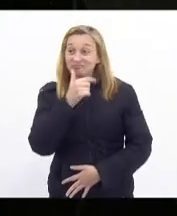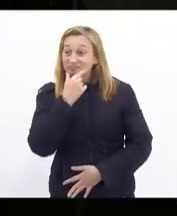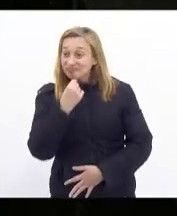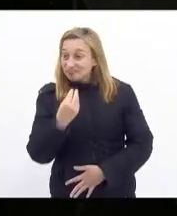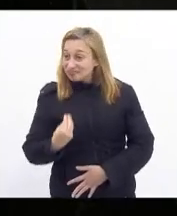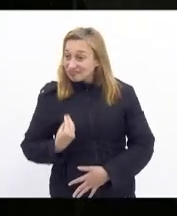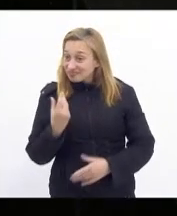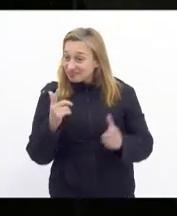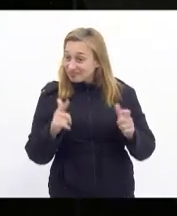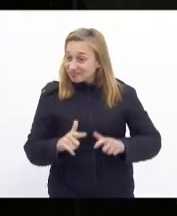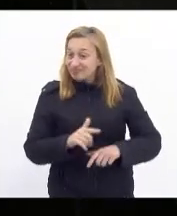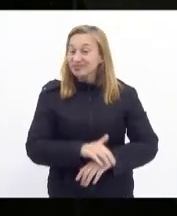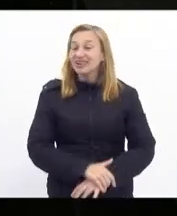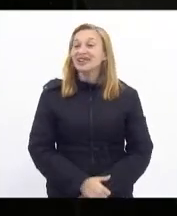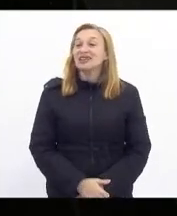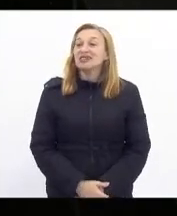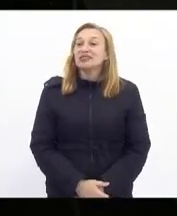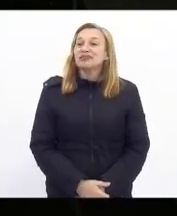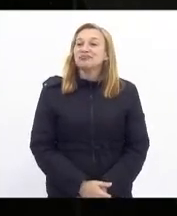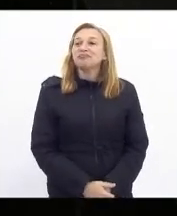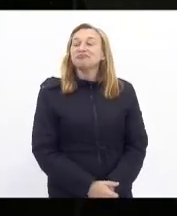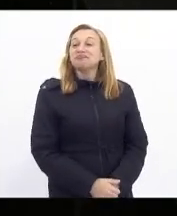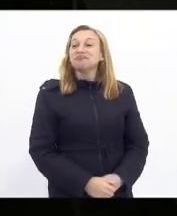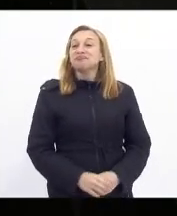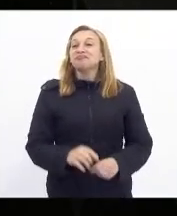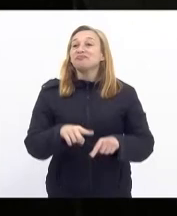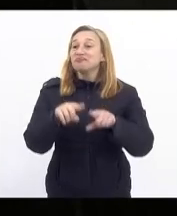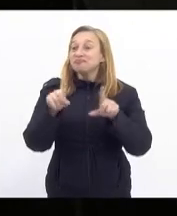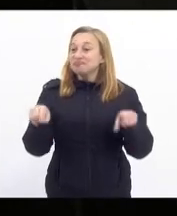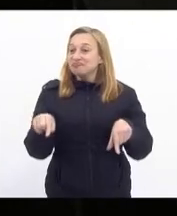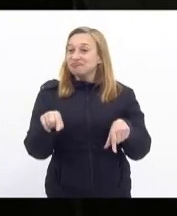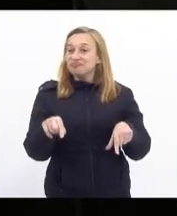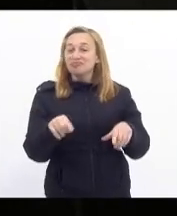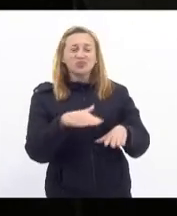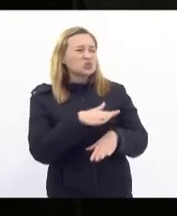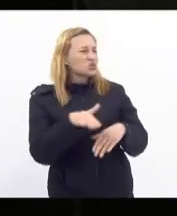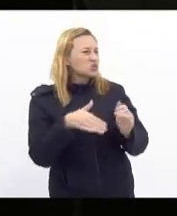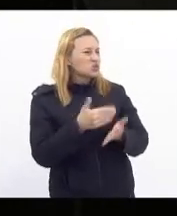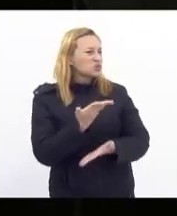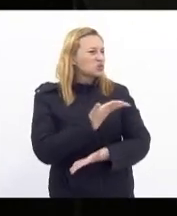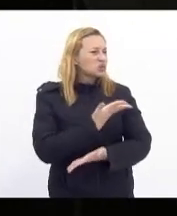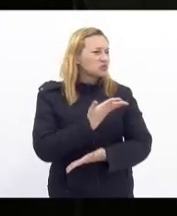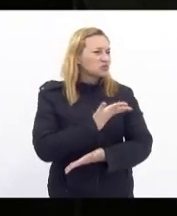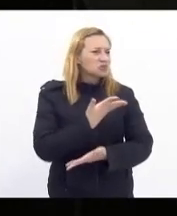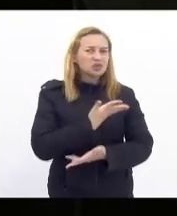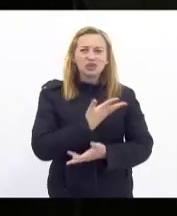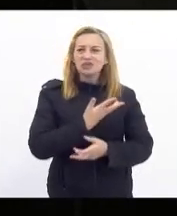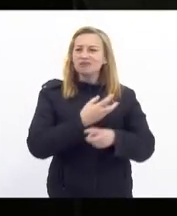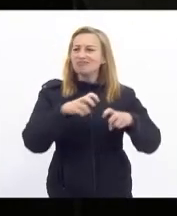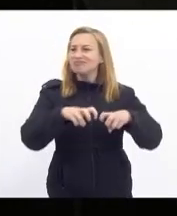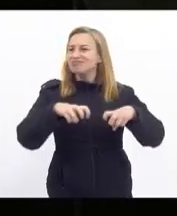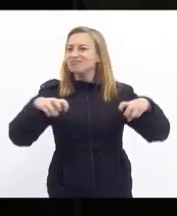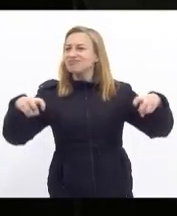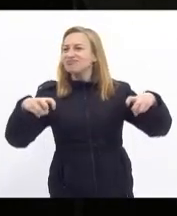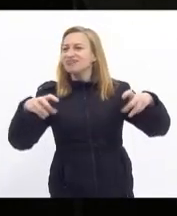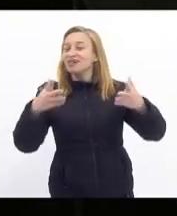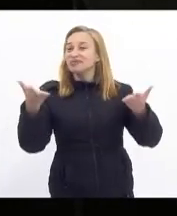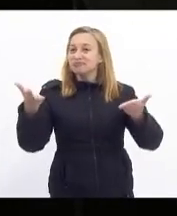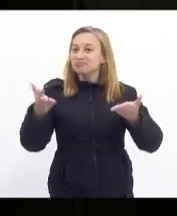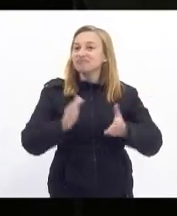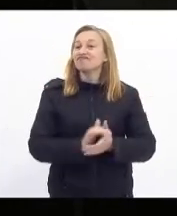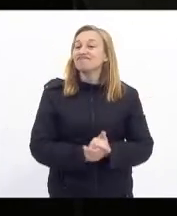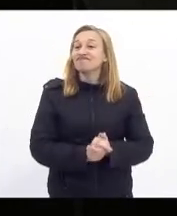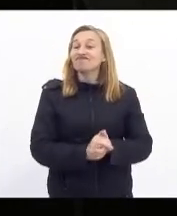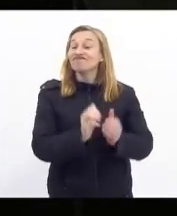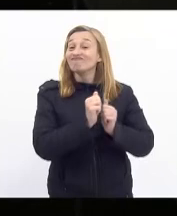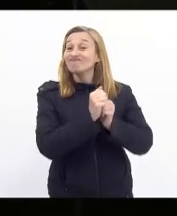presentes, funcionários, imprensa, companheiros e companheiras que ocupam as dependências da galeria, aqueles